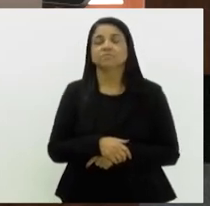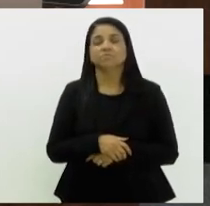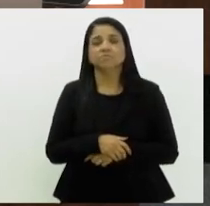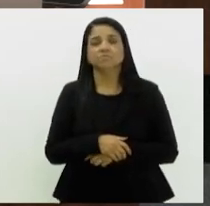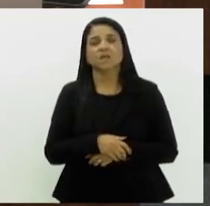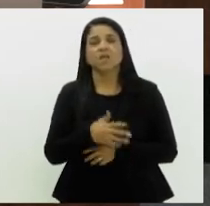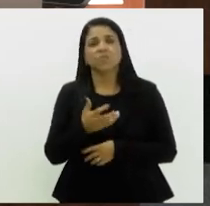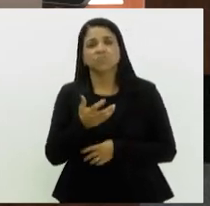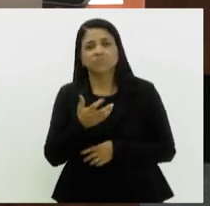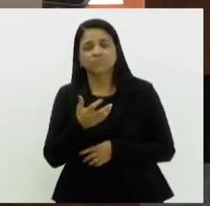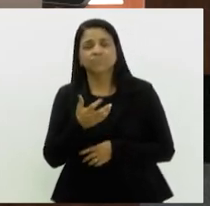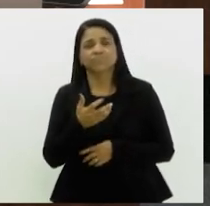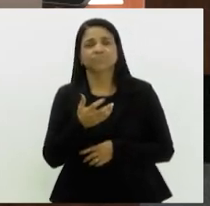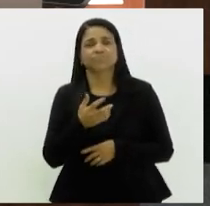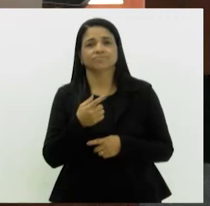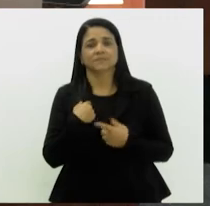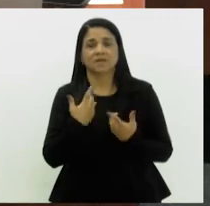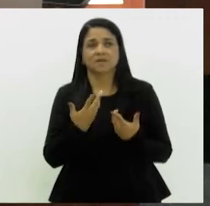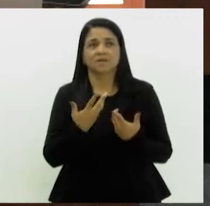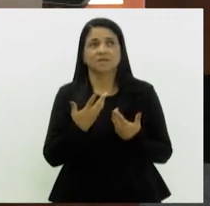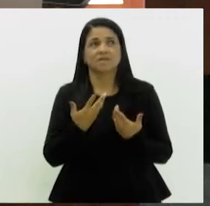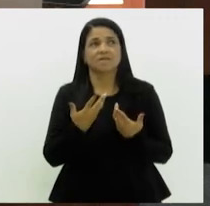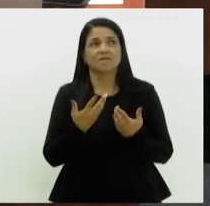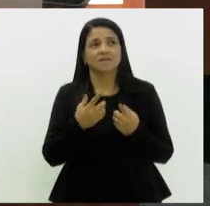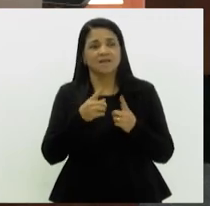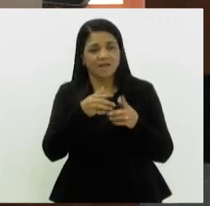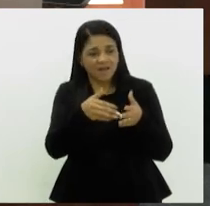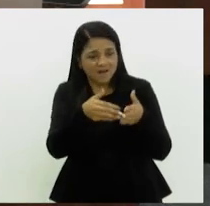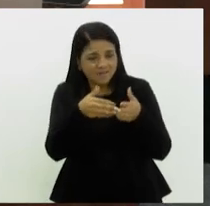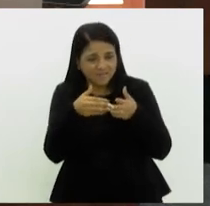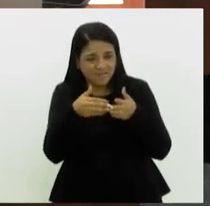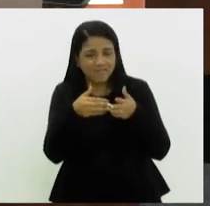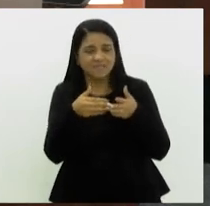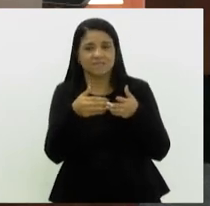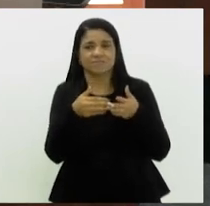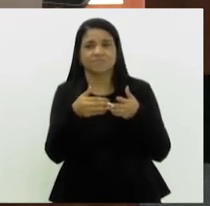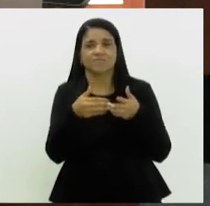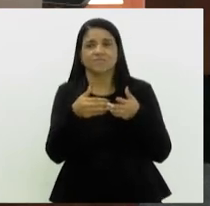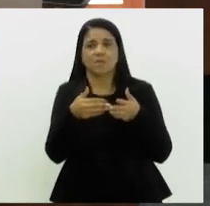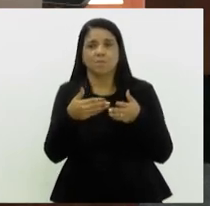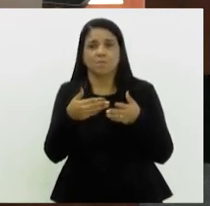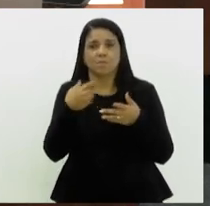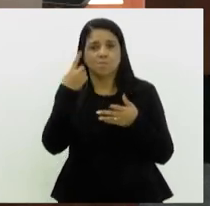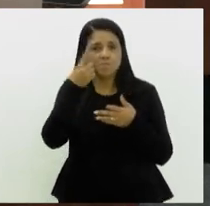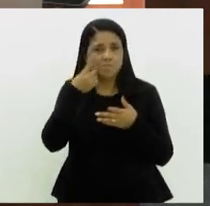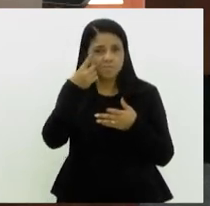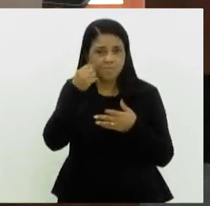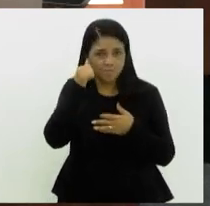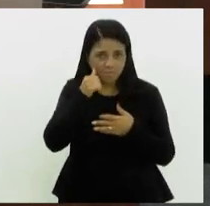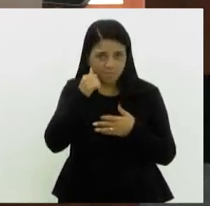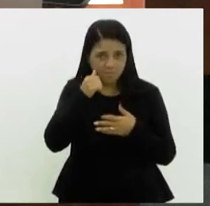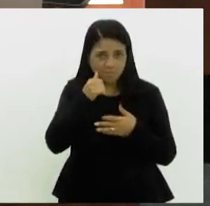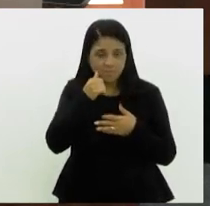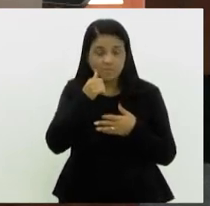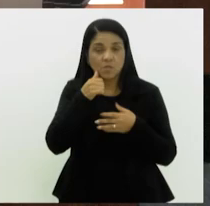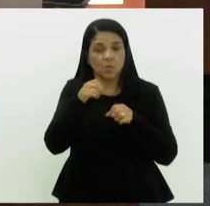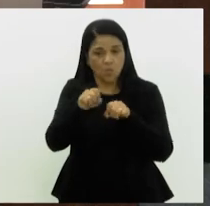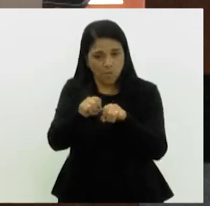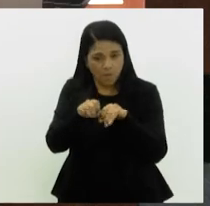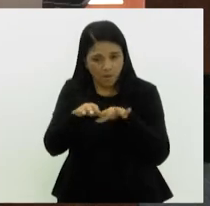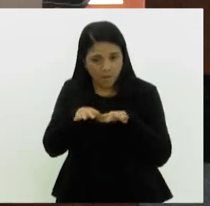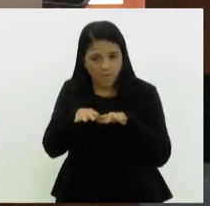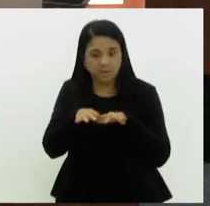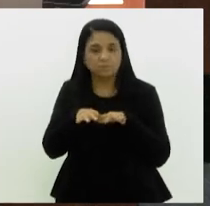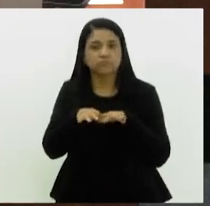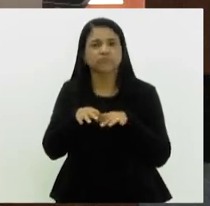companheiras, ter a licença maternidade é uma das formas de consolidar que o Parlamento é, sim, também o